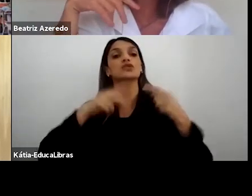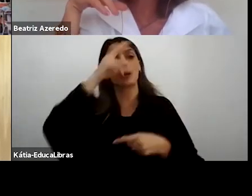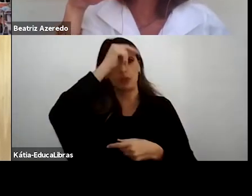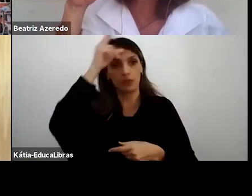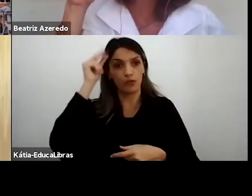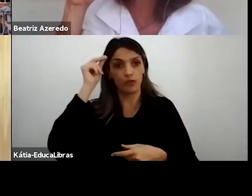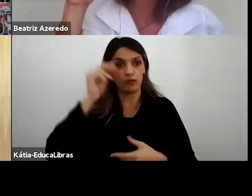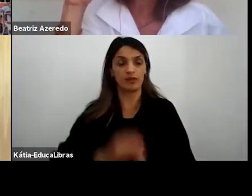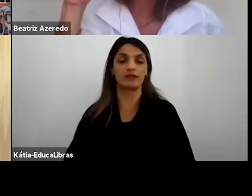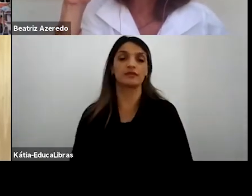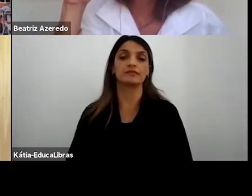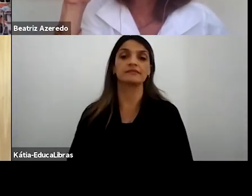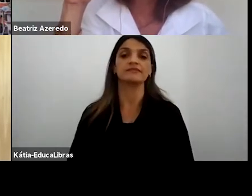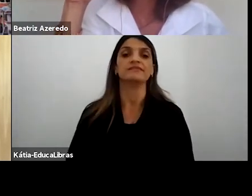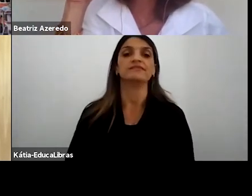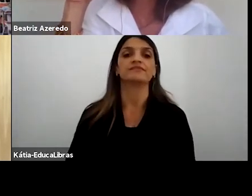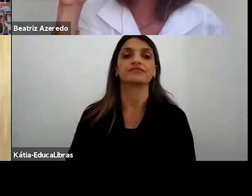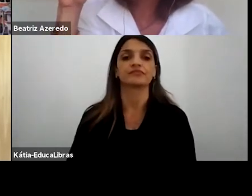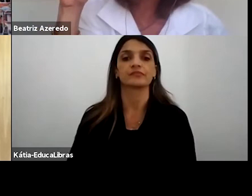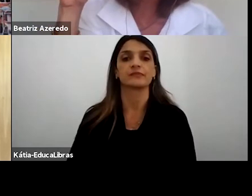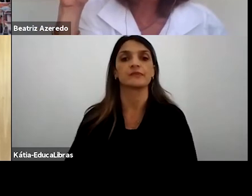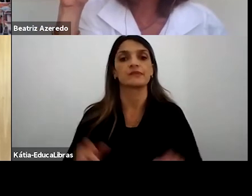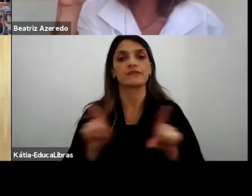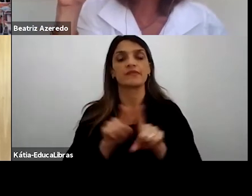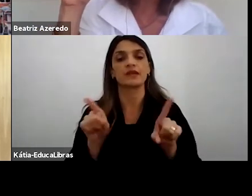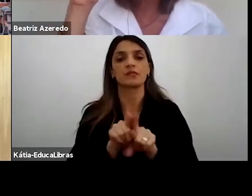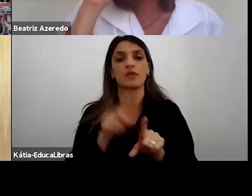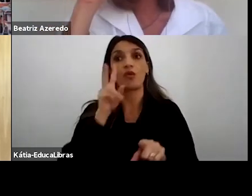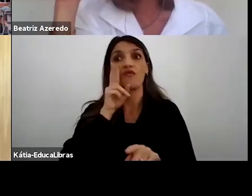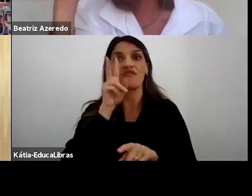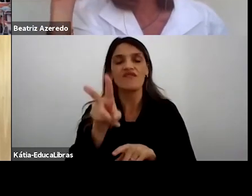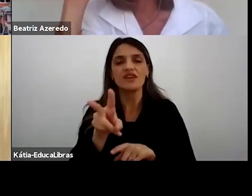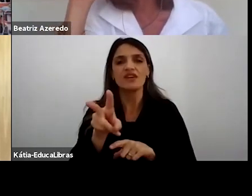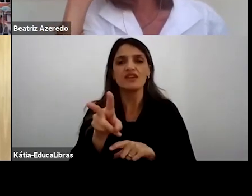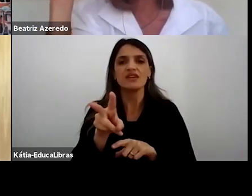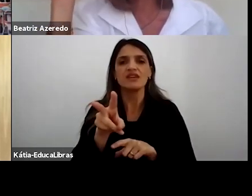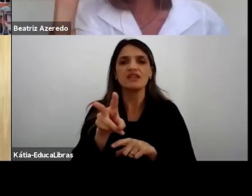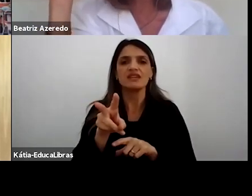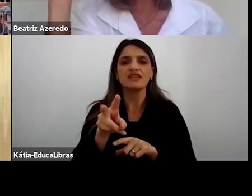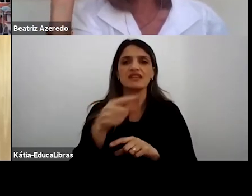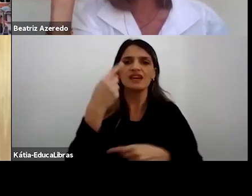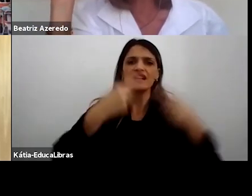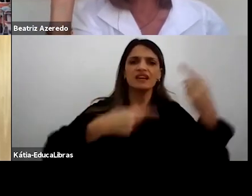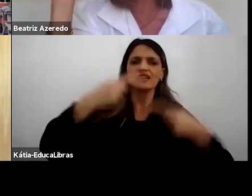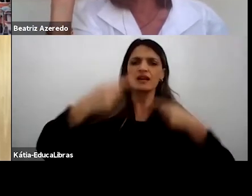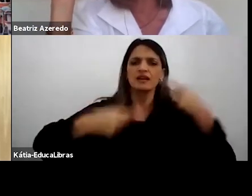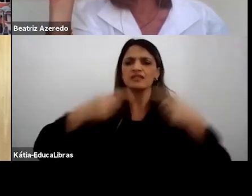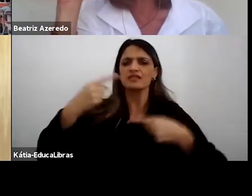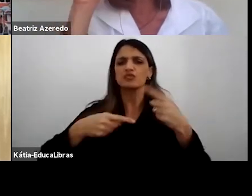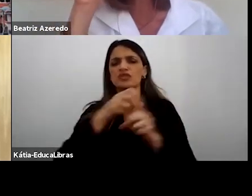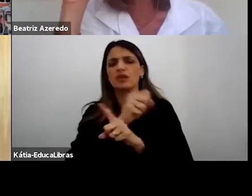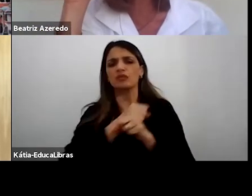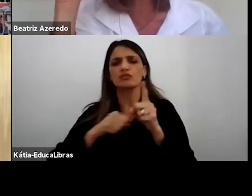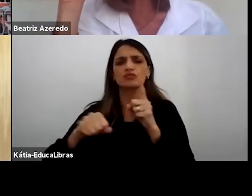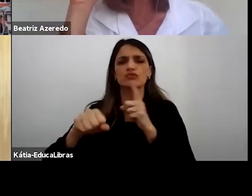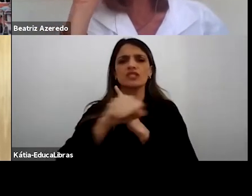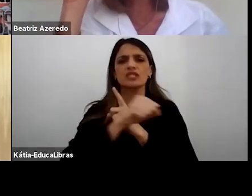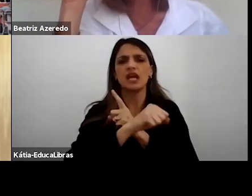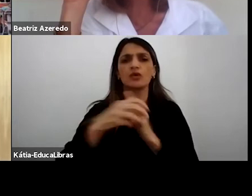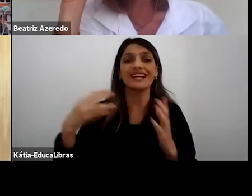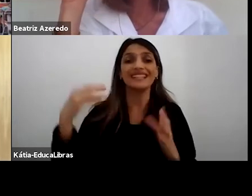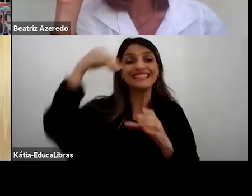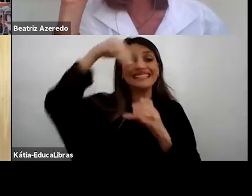boa notícia de que as questões sociais estão absolutamente dentro da política econômica, né? Que a política